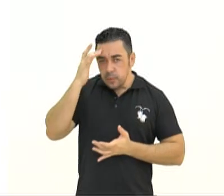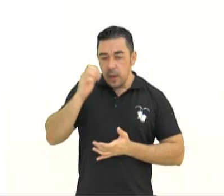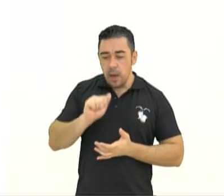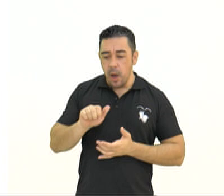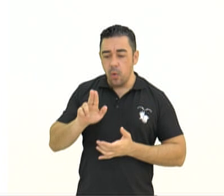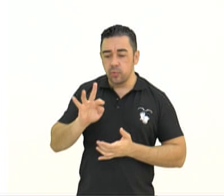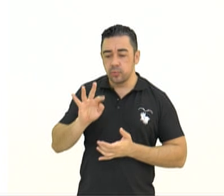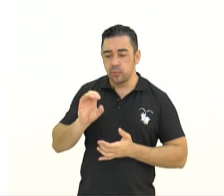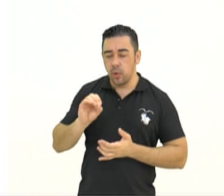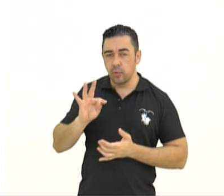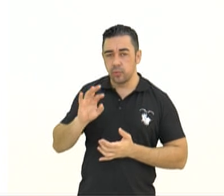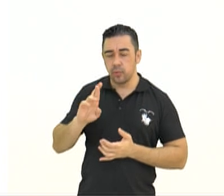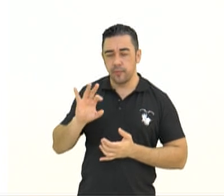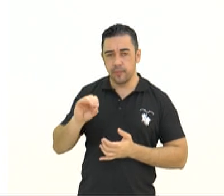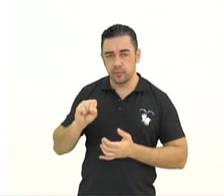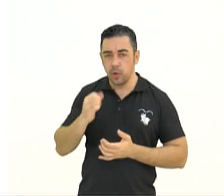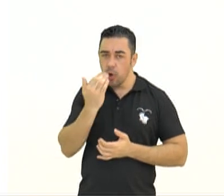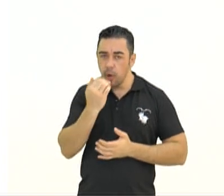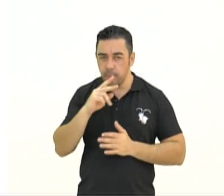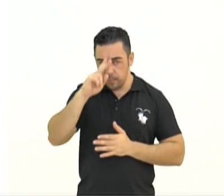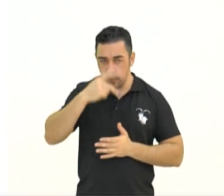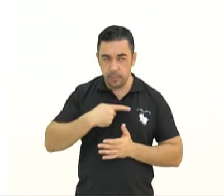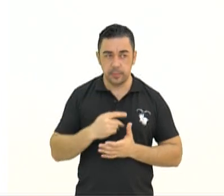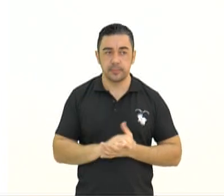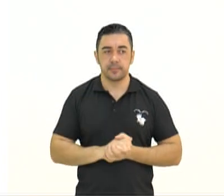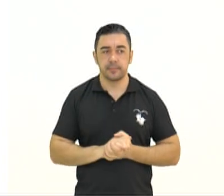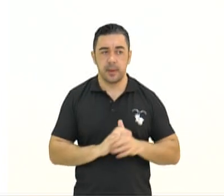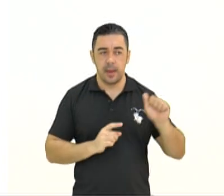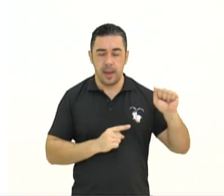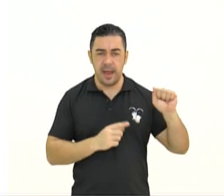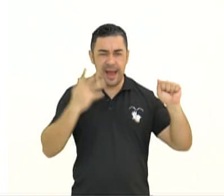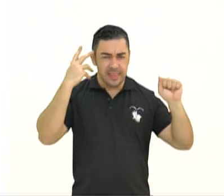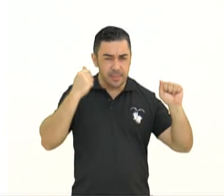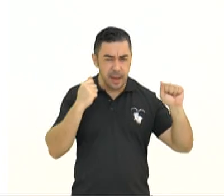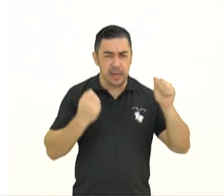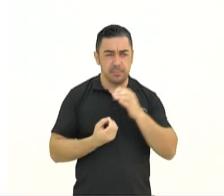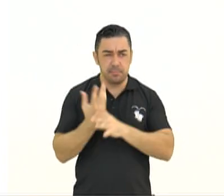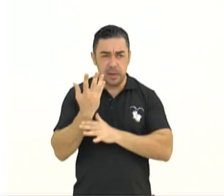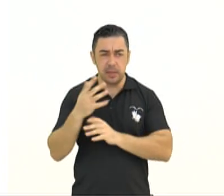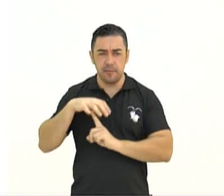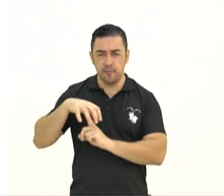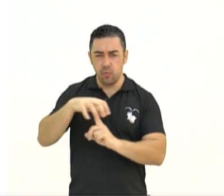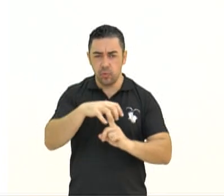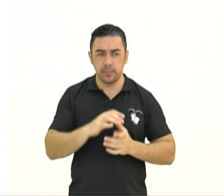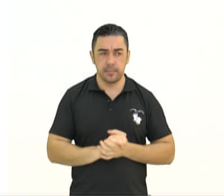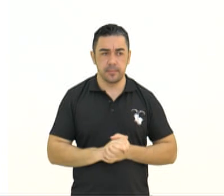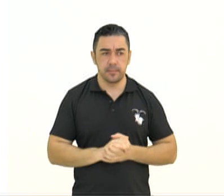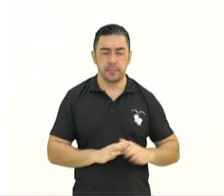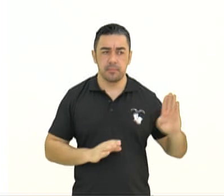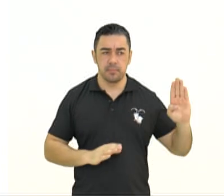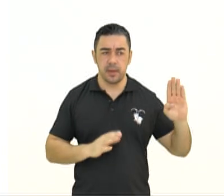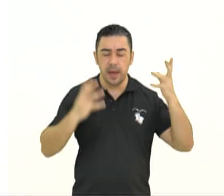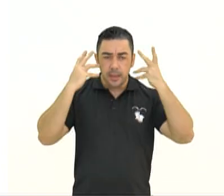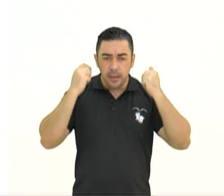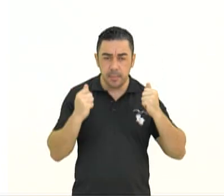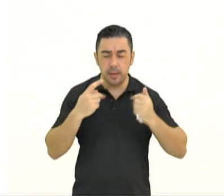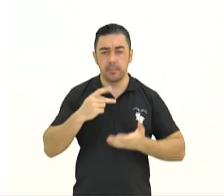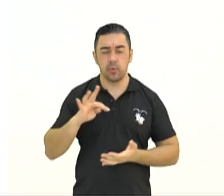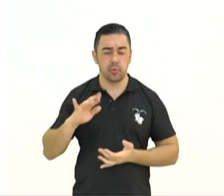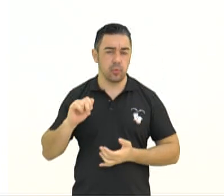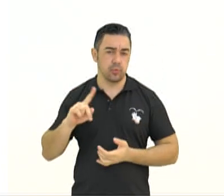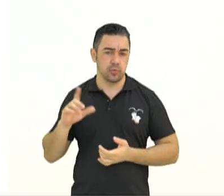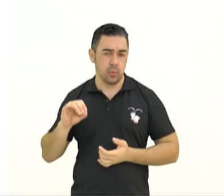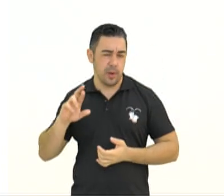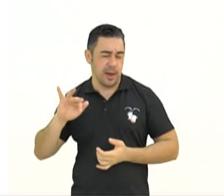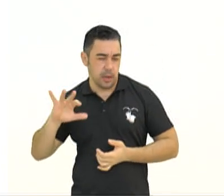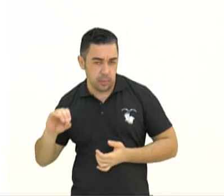autótrofos. Letra A, animais, plantas e fungos. Letra B, animais, protozoários e algas.